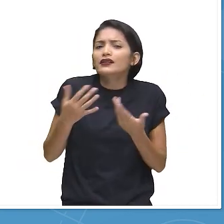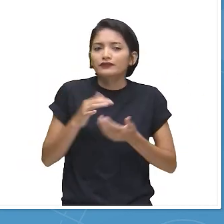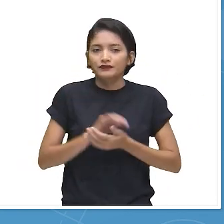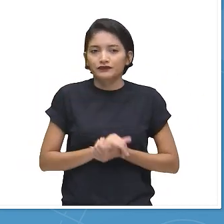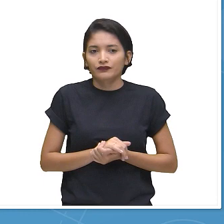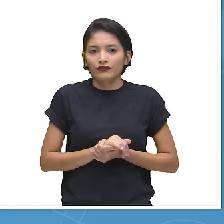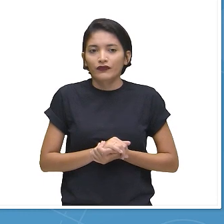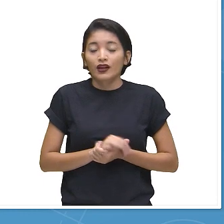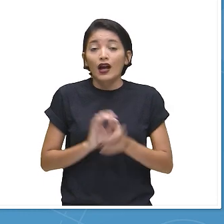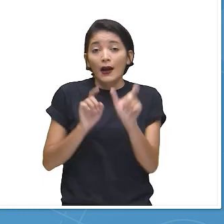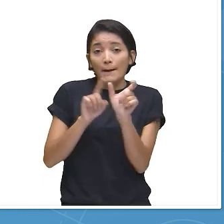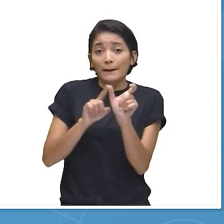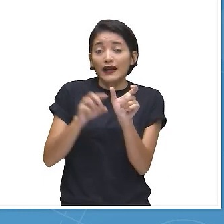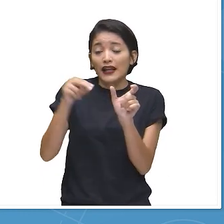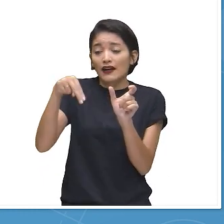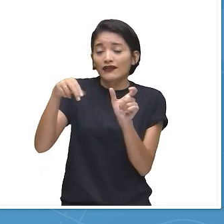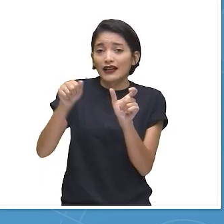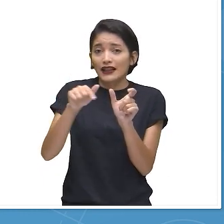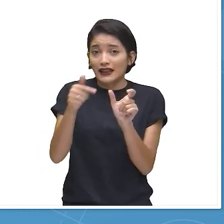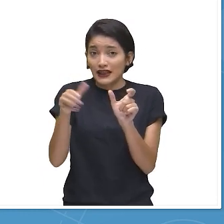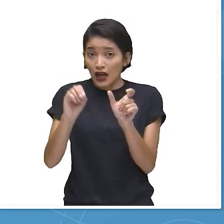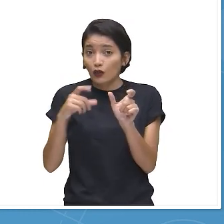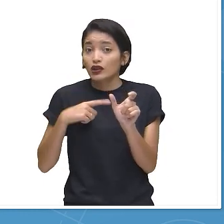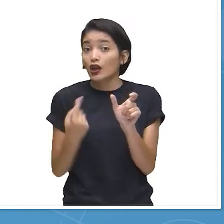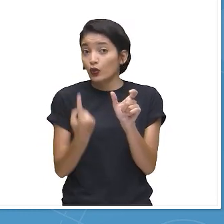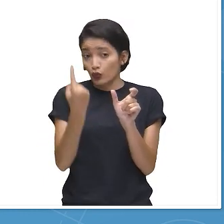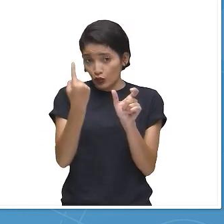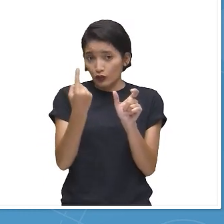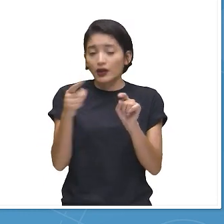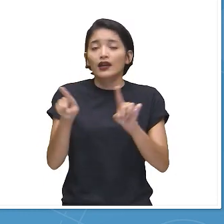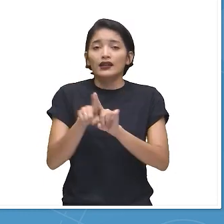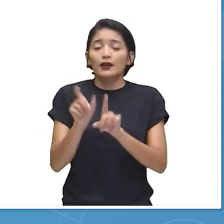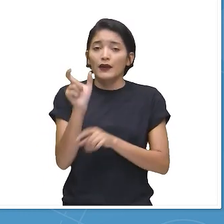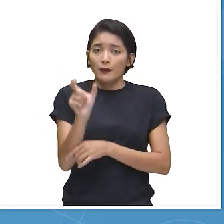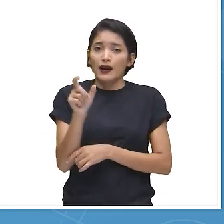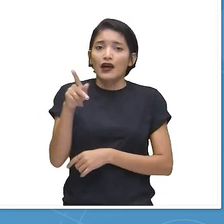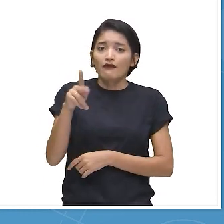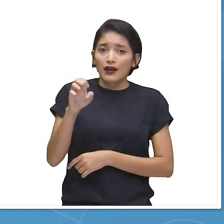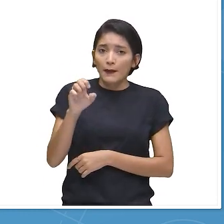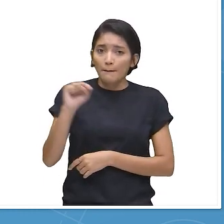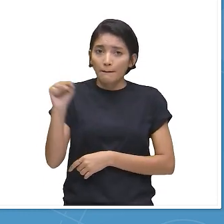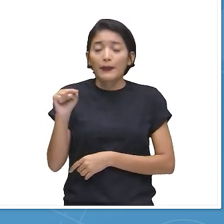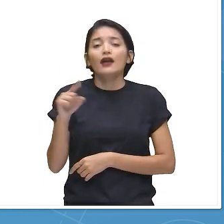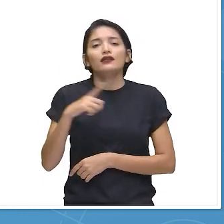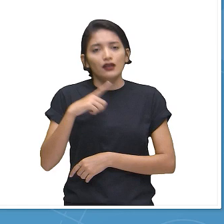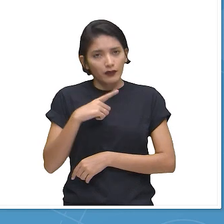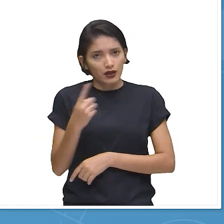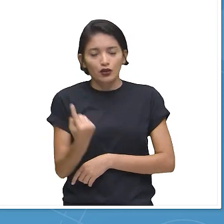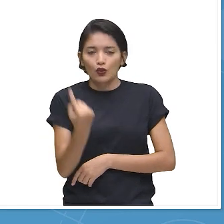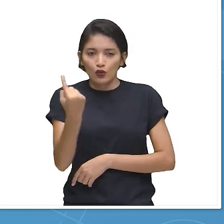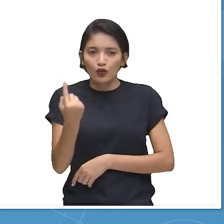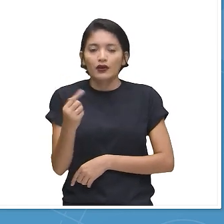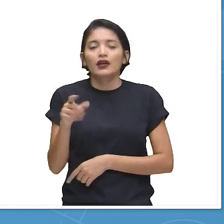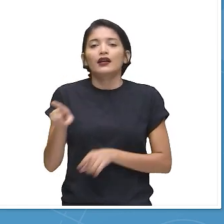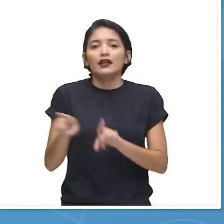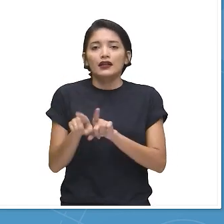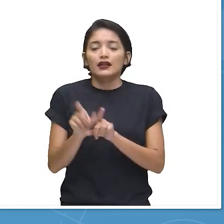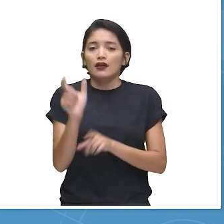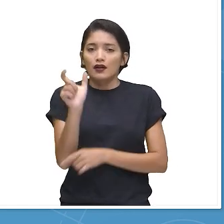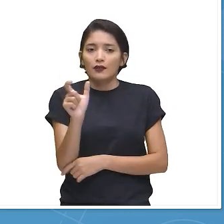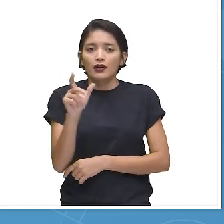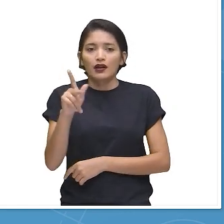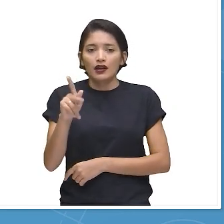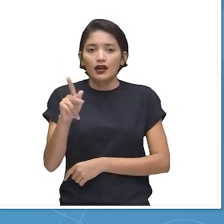Porque a palavra não possui apenas uma sílaba, a palavra pé possui apenas uma sílaba e a palavra